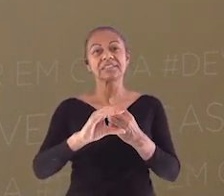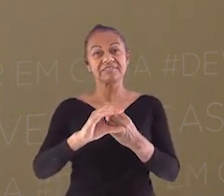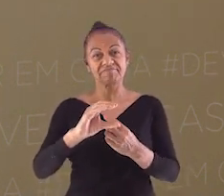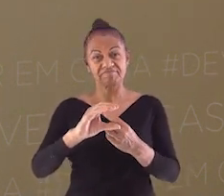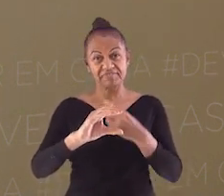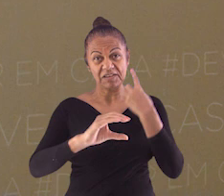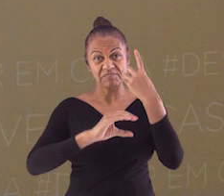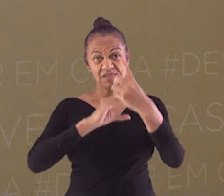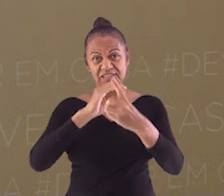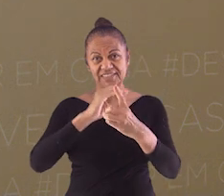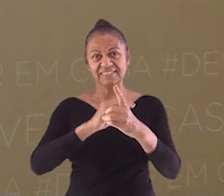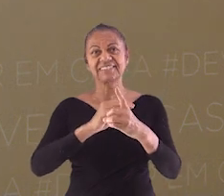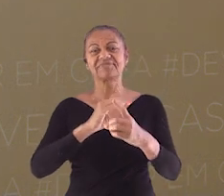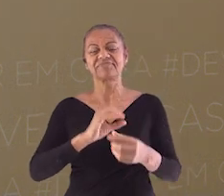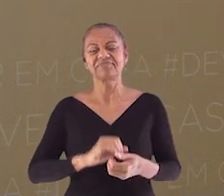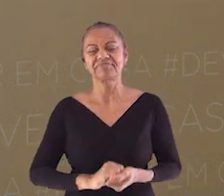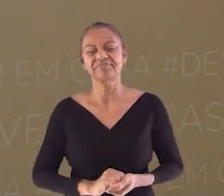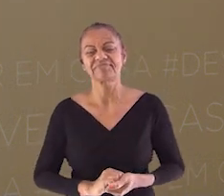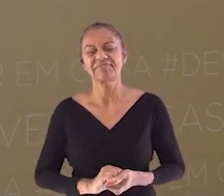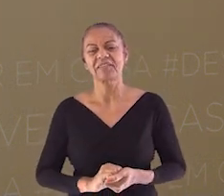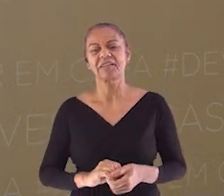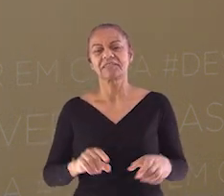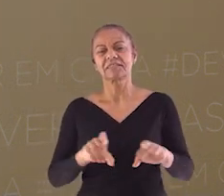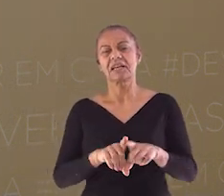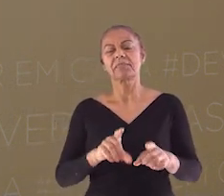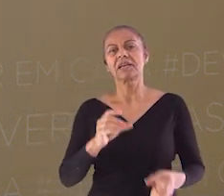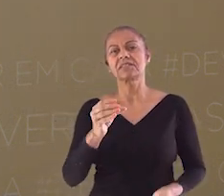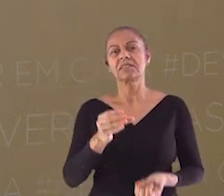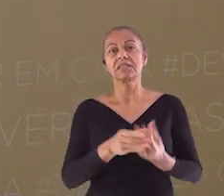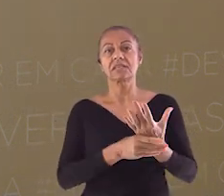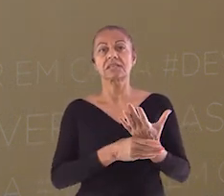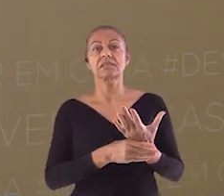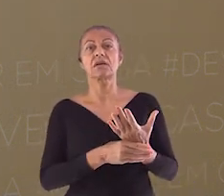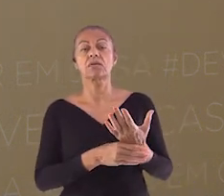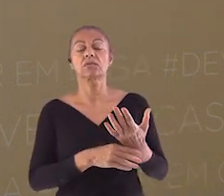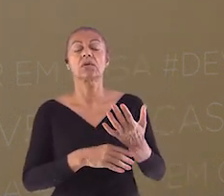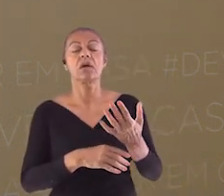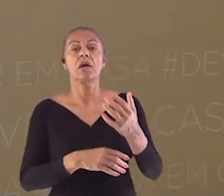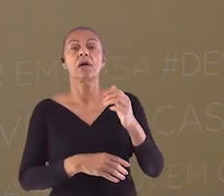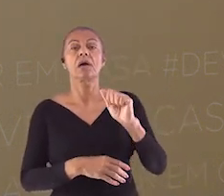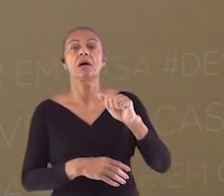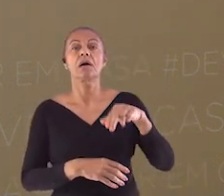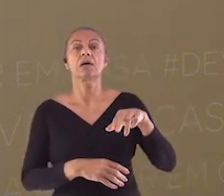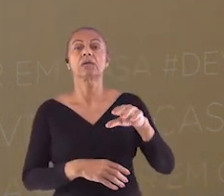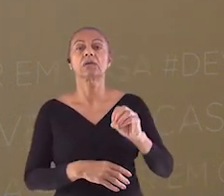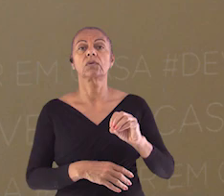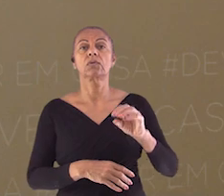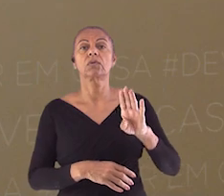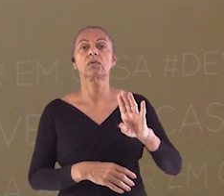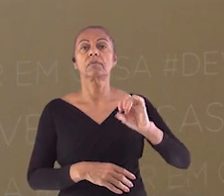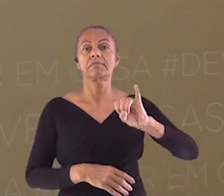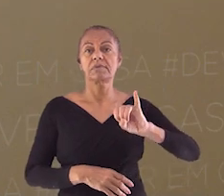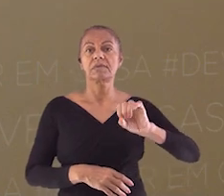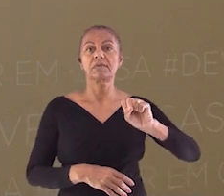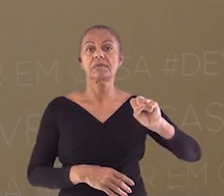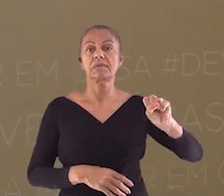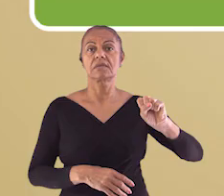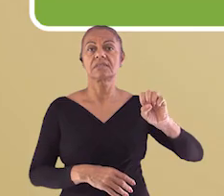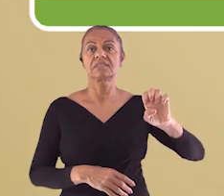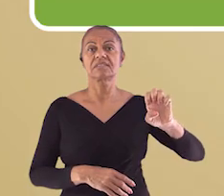nível científico, com a criação dos anos bissexto, que adiciona um dia a mais no mês de